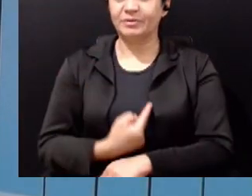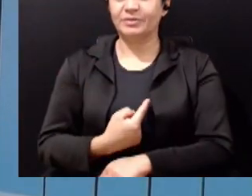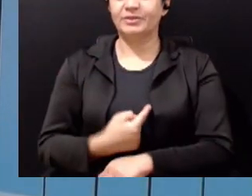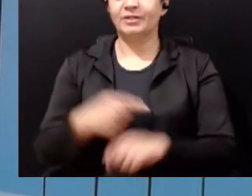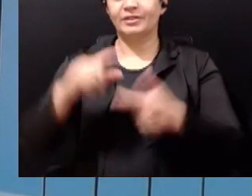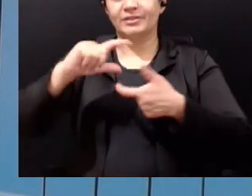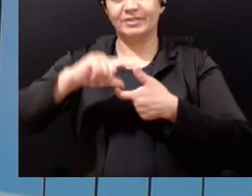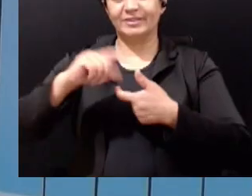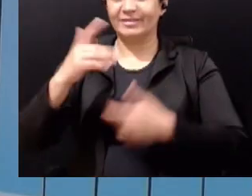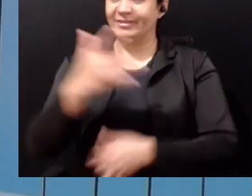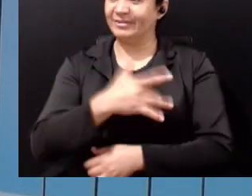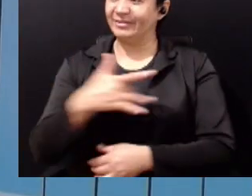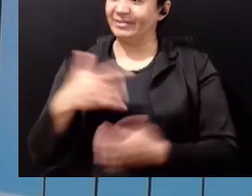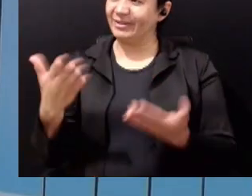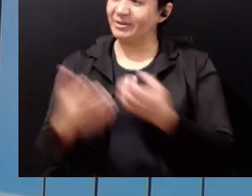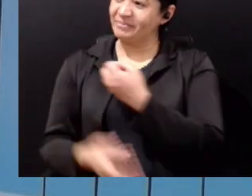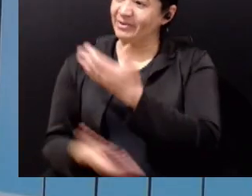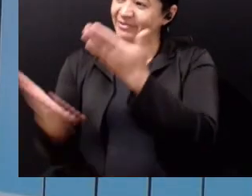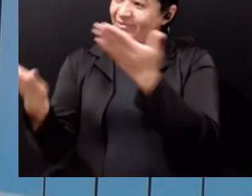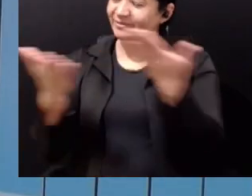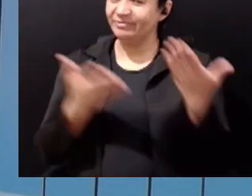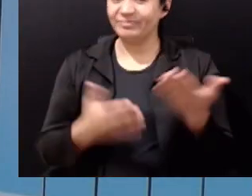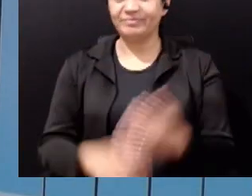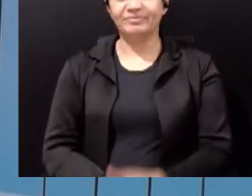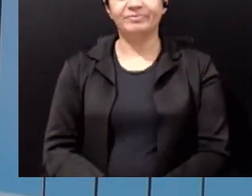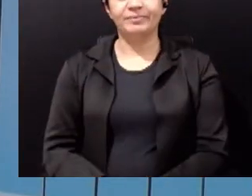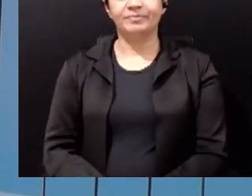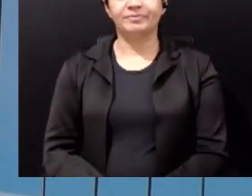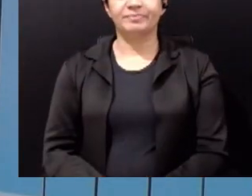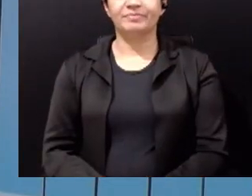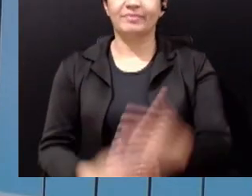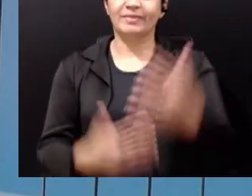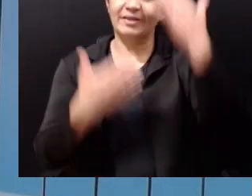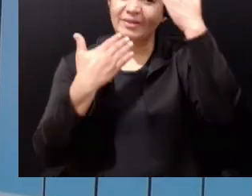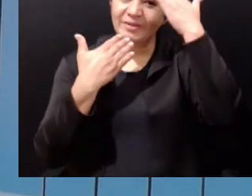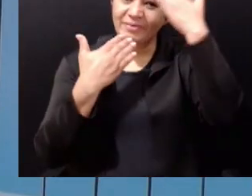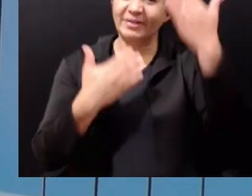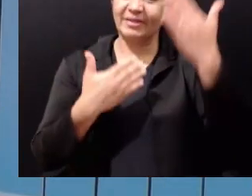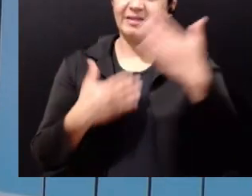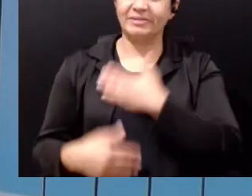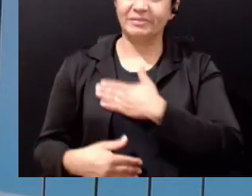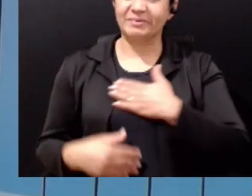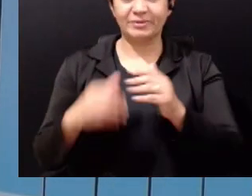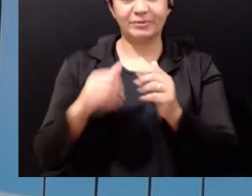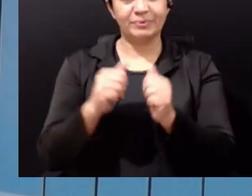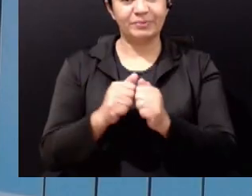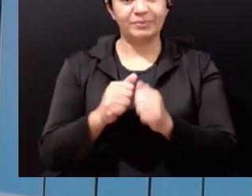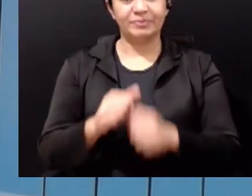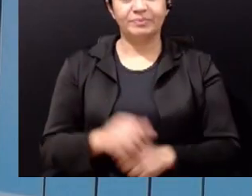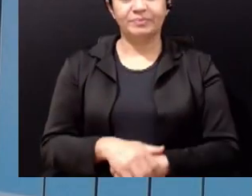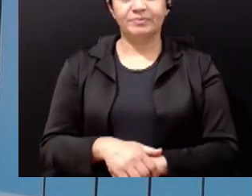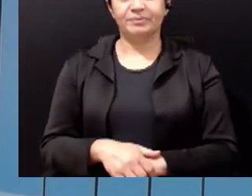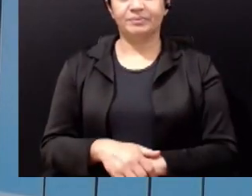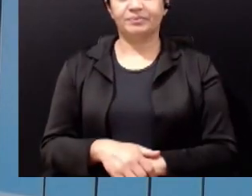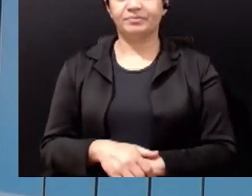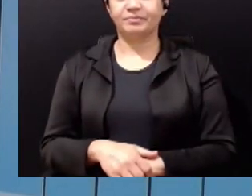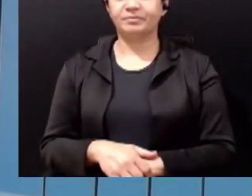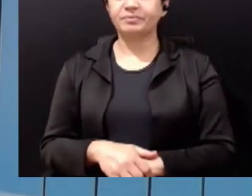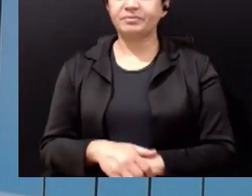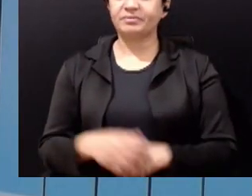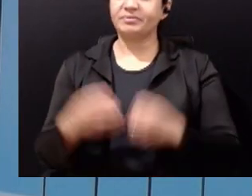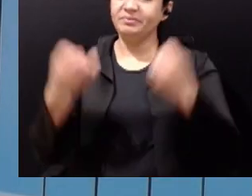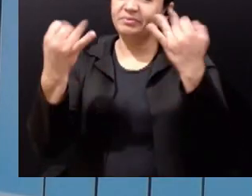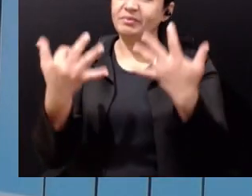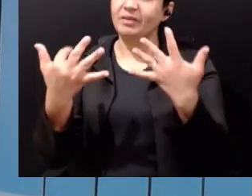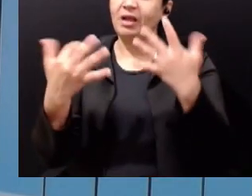Agora. Seja bem-vinda. Muito obrigada, é um prazer estar aqui. Doutora Jaqueline, vamos falar um pouquinho então, né?